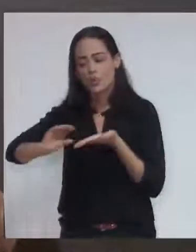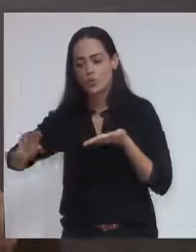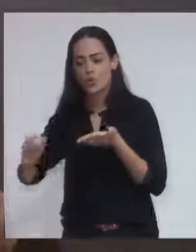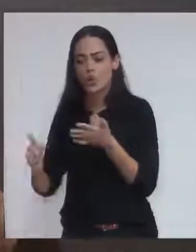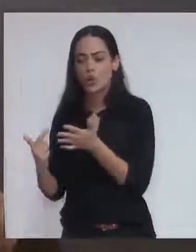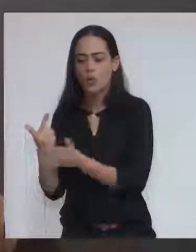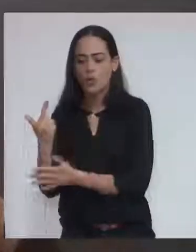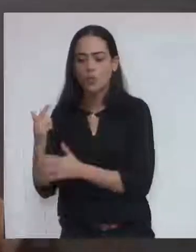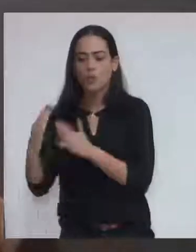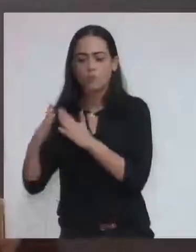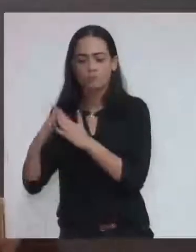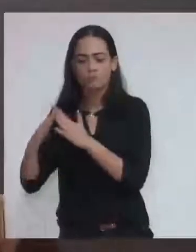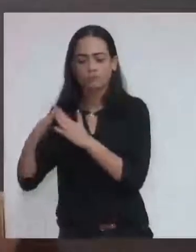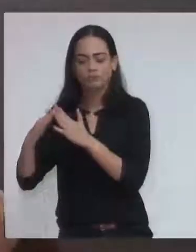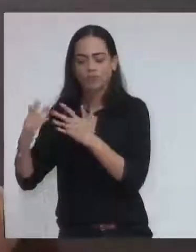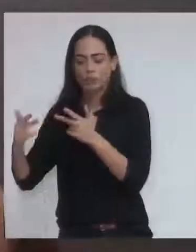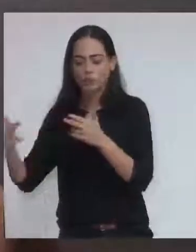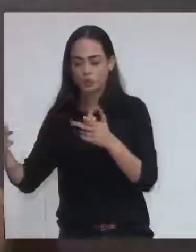na nossa UTI.